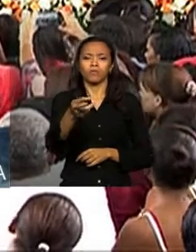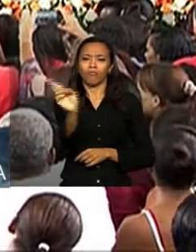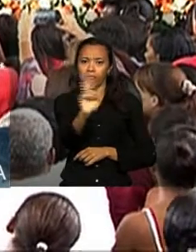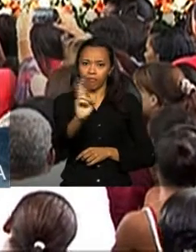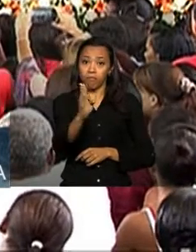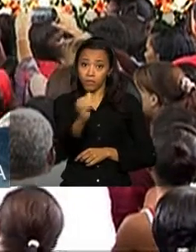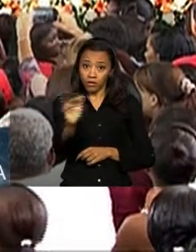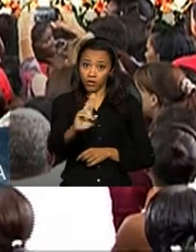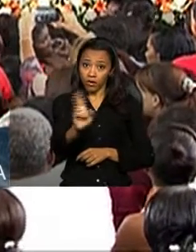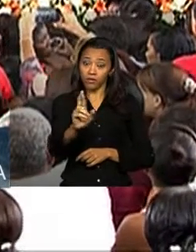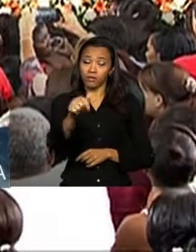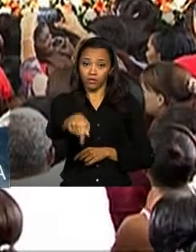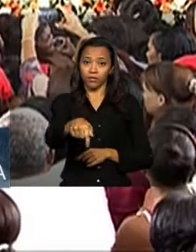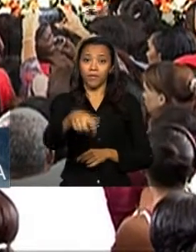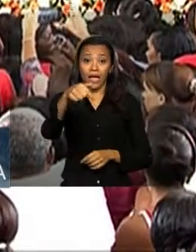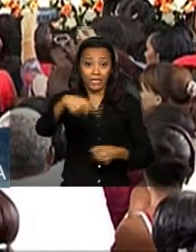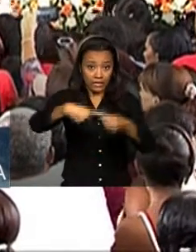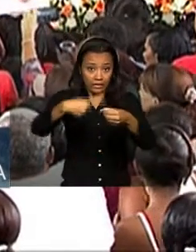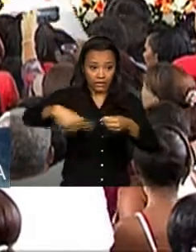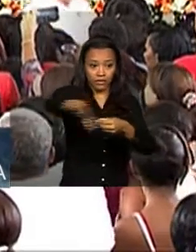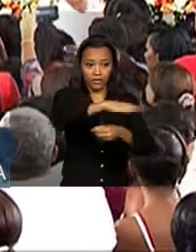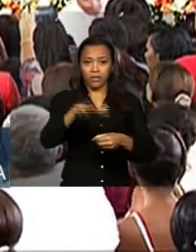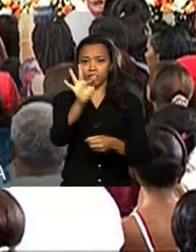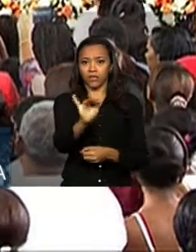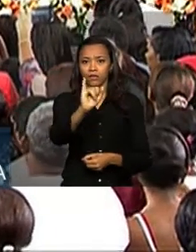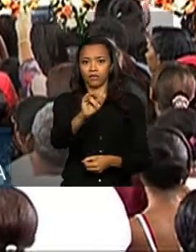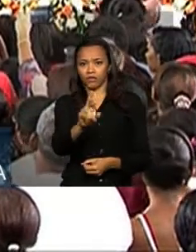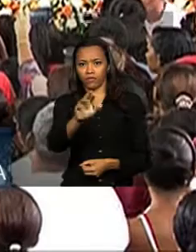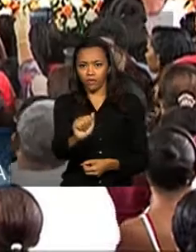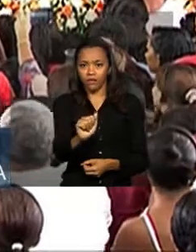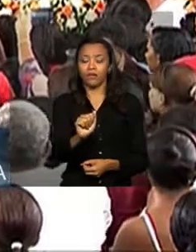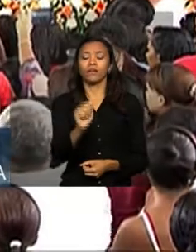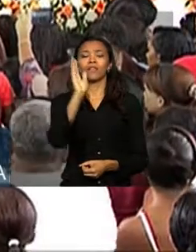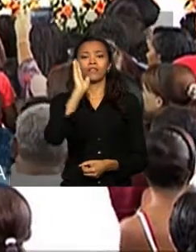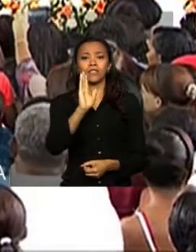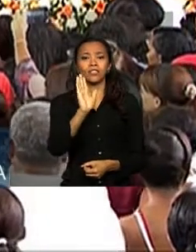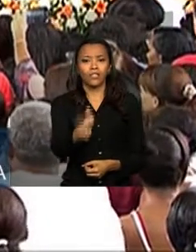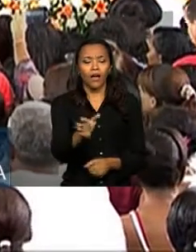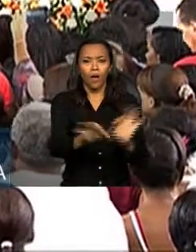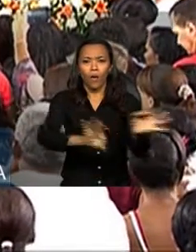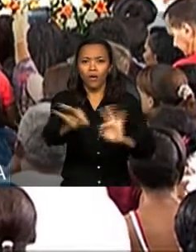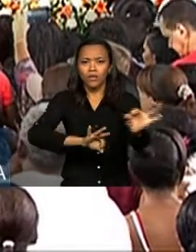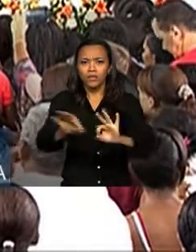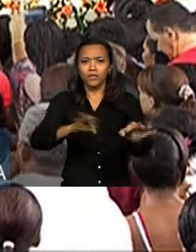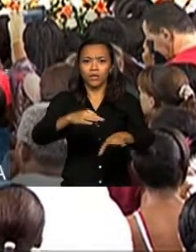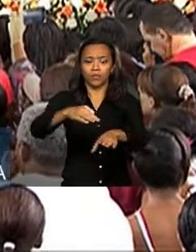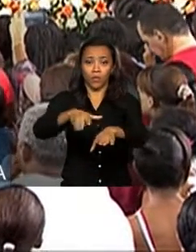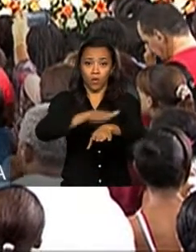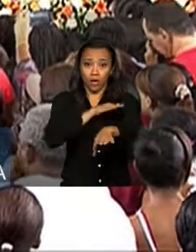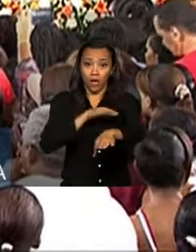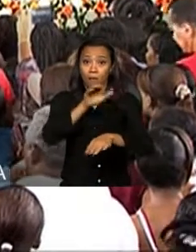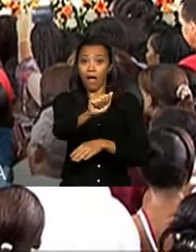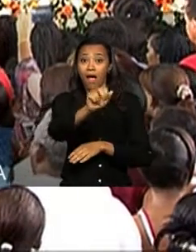em Feira, presidenta, nós fizemos uma grande avenida que ajudou a mobilizar a mobilidade, que foi a Avenida